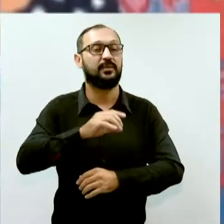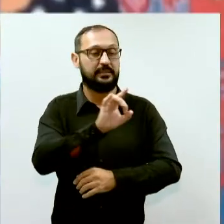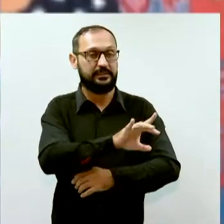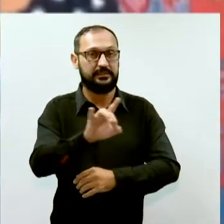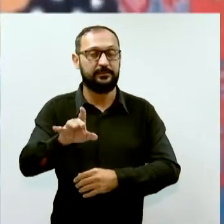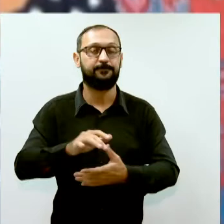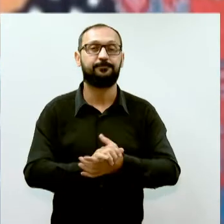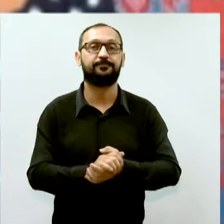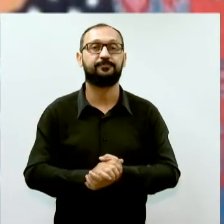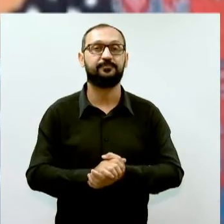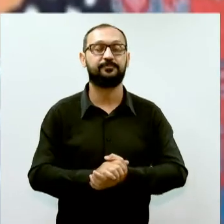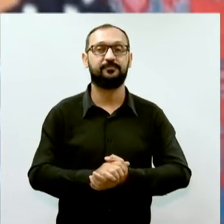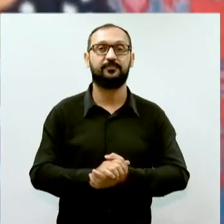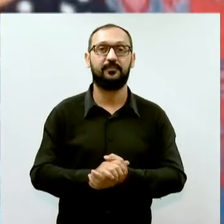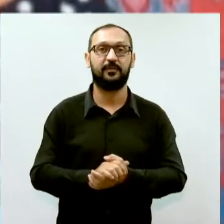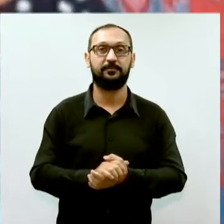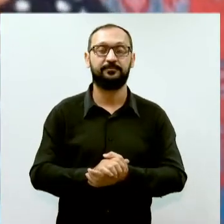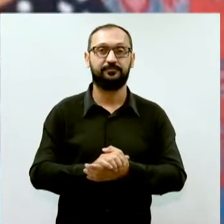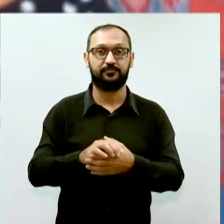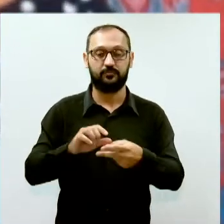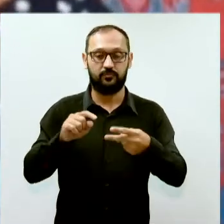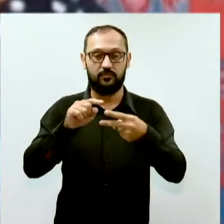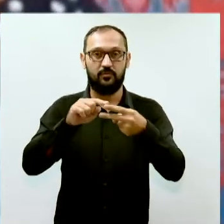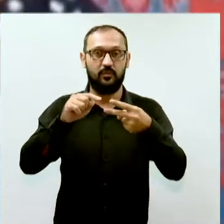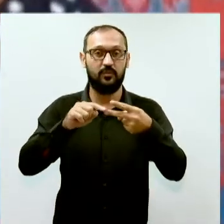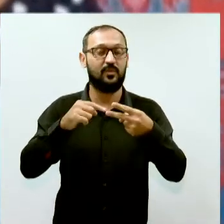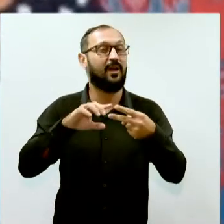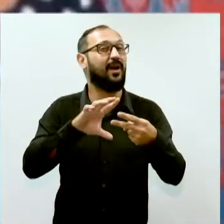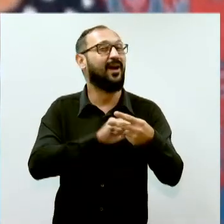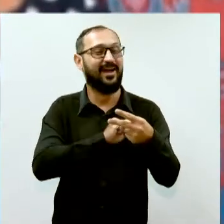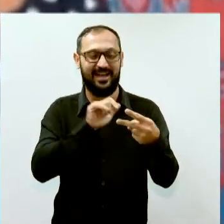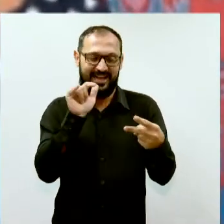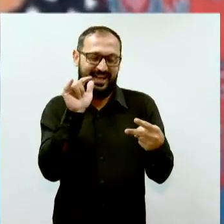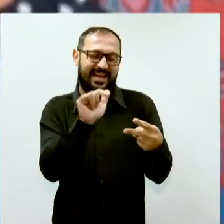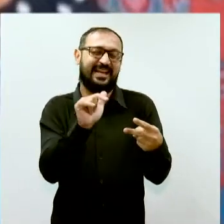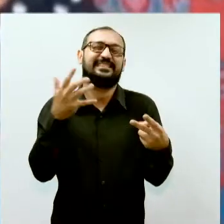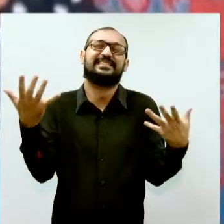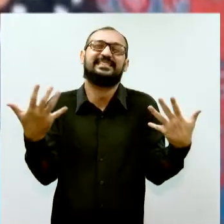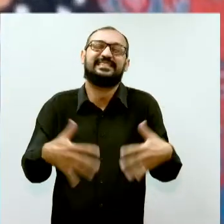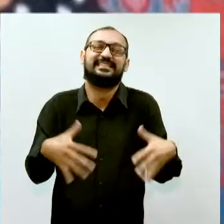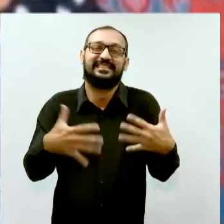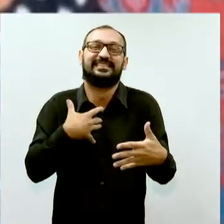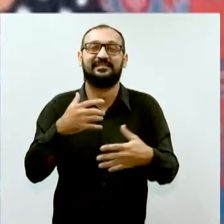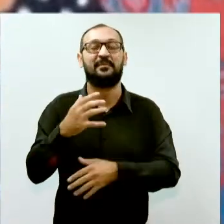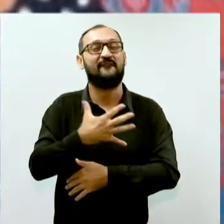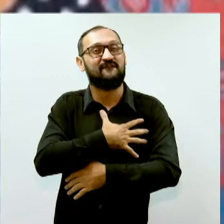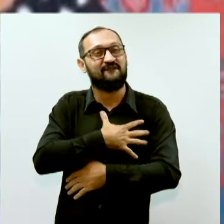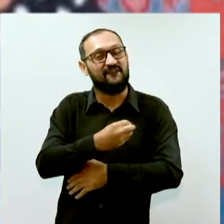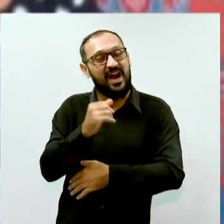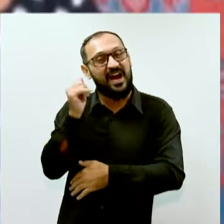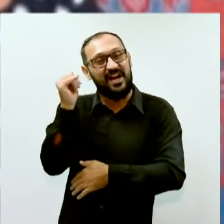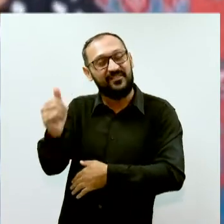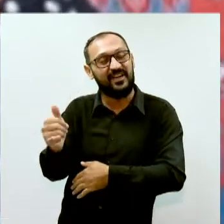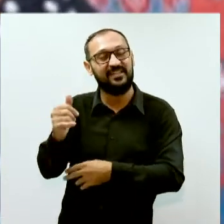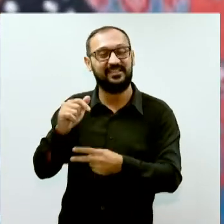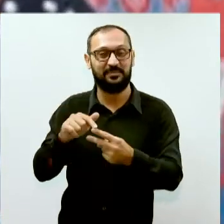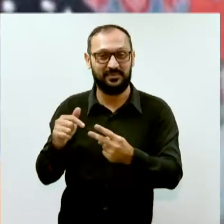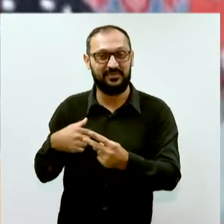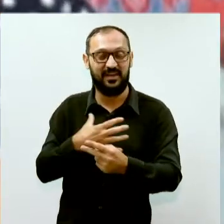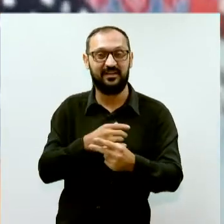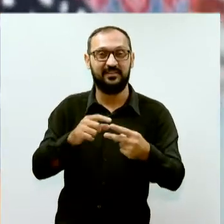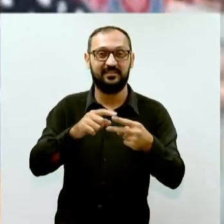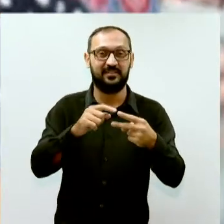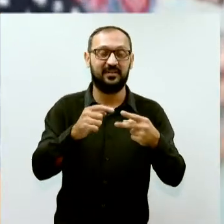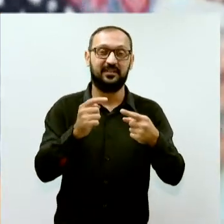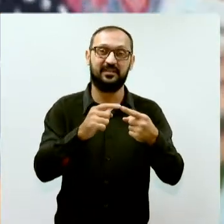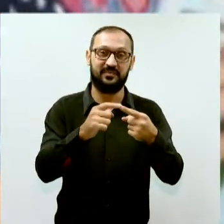português. Eu estou com os dois, que eu amo muito, que eu gosto de contar para os meus filhos, né? Minha filha, meu filho,